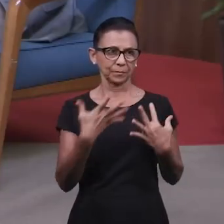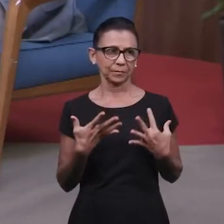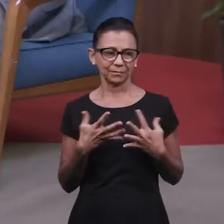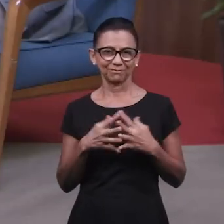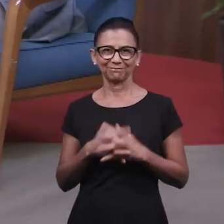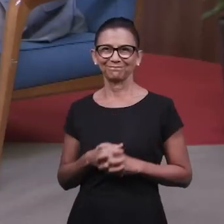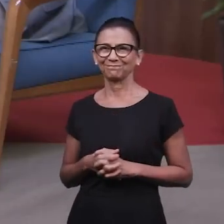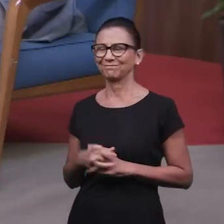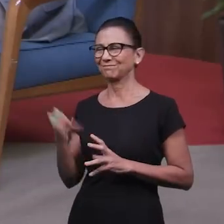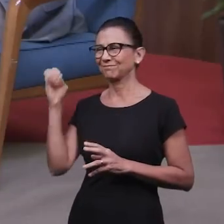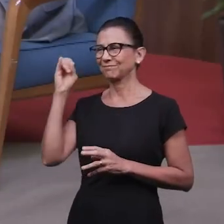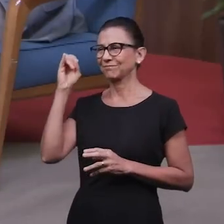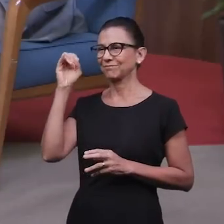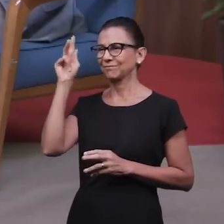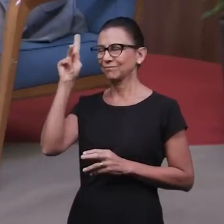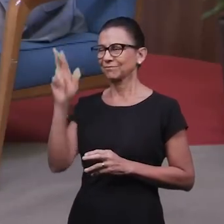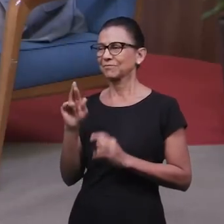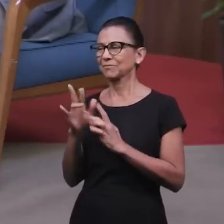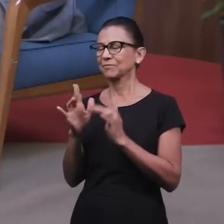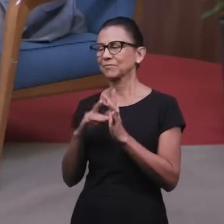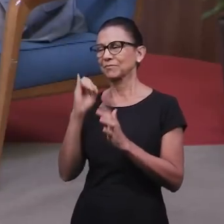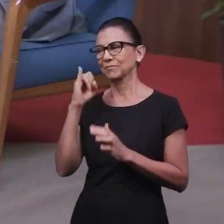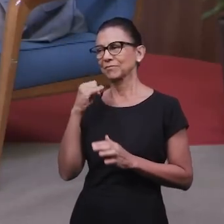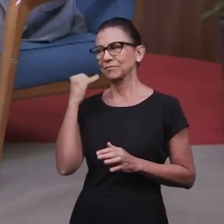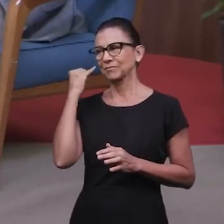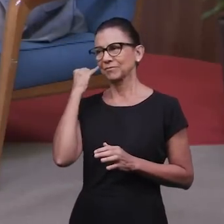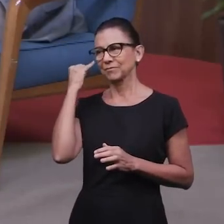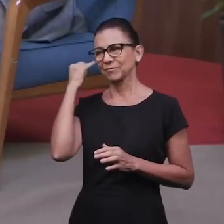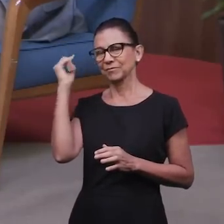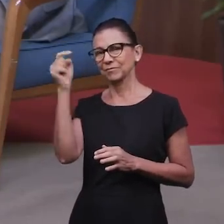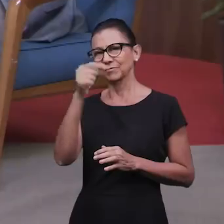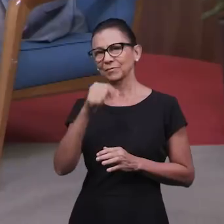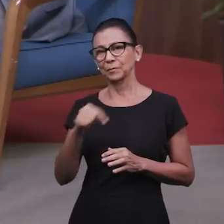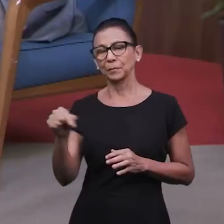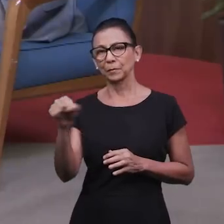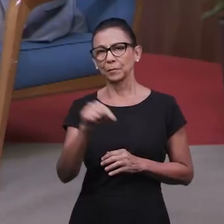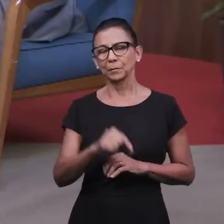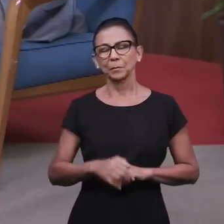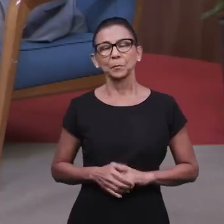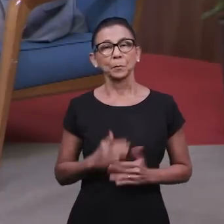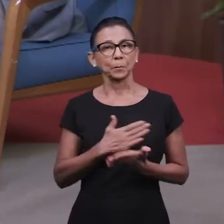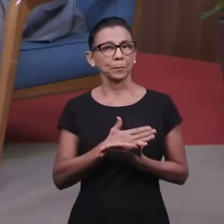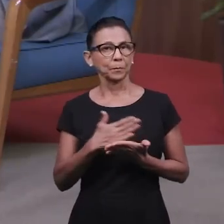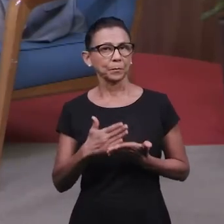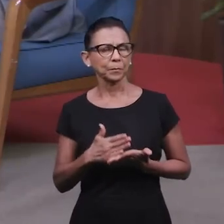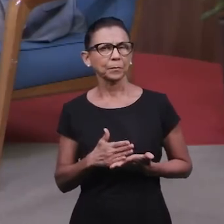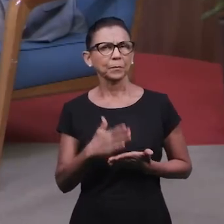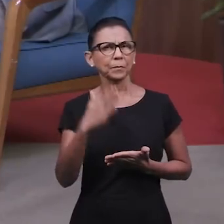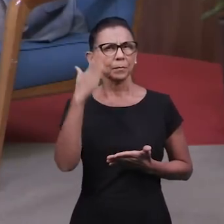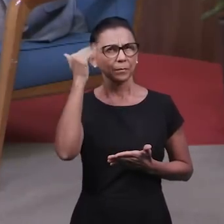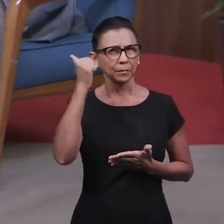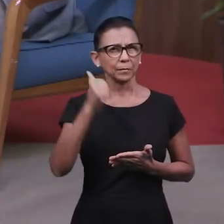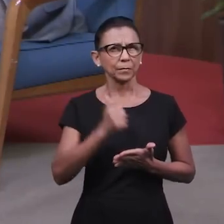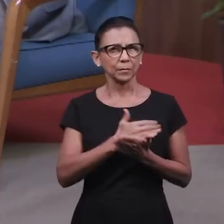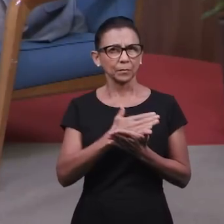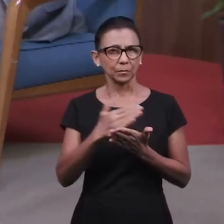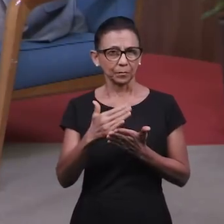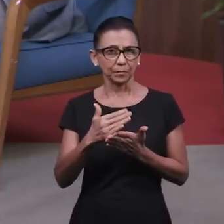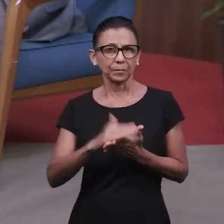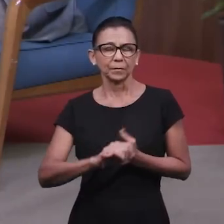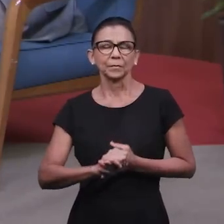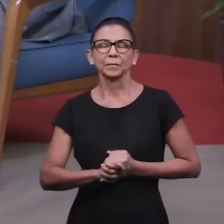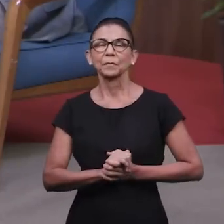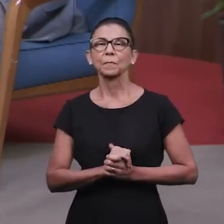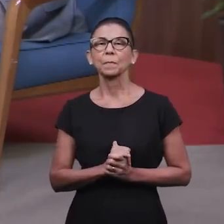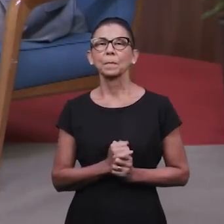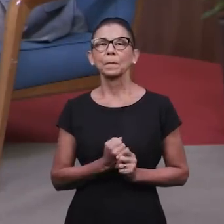Senhor Josias, Pai do Senhor a todos queridos. Glória a Jesus. Vamos lá. Você sabe, nesse início do quadro, a gente sempre